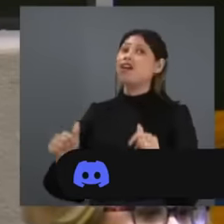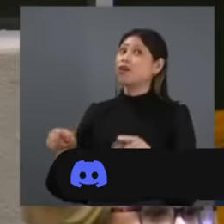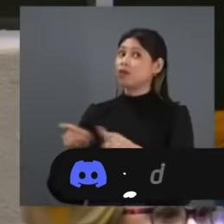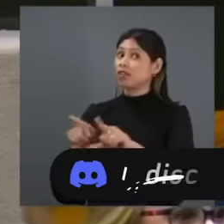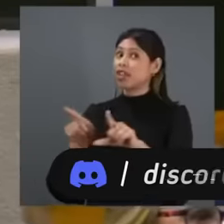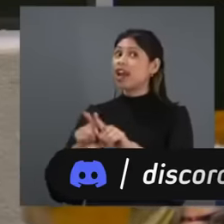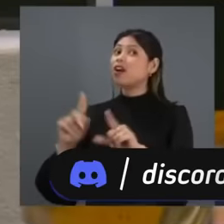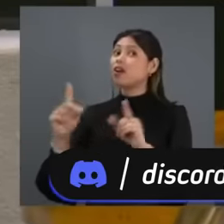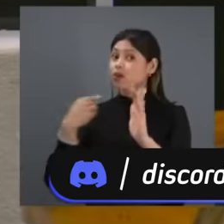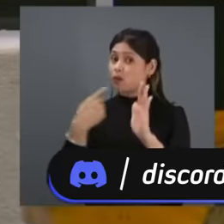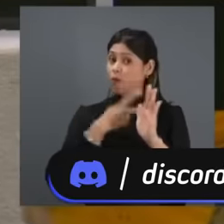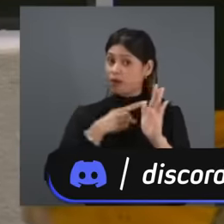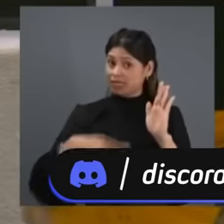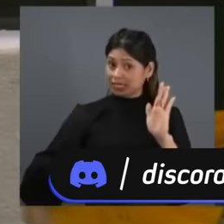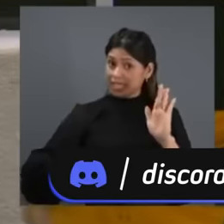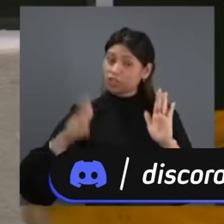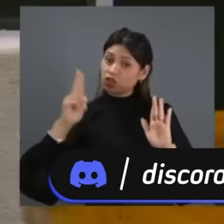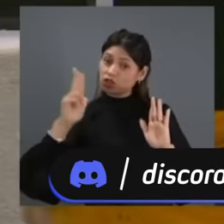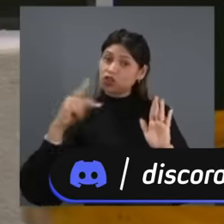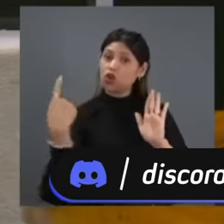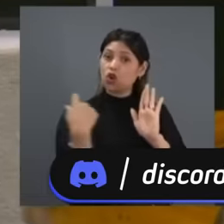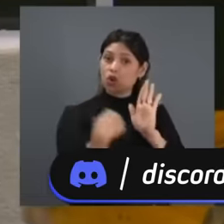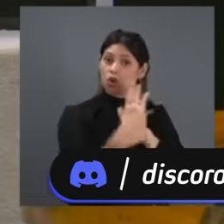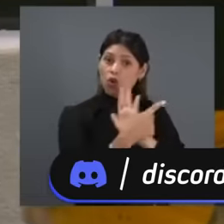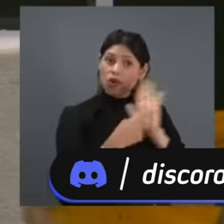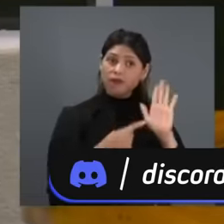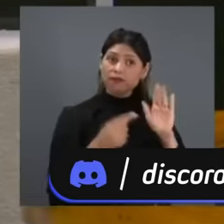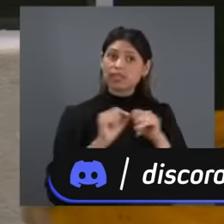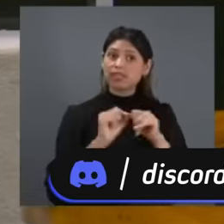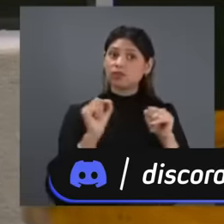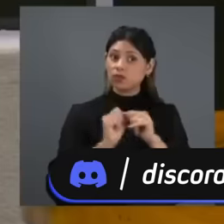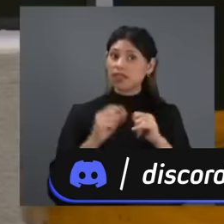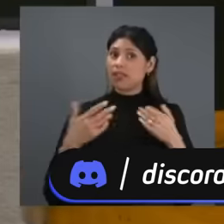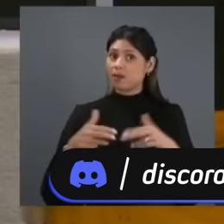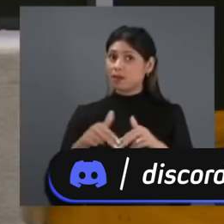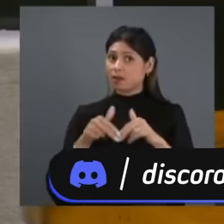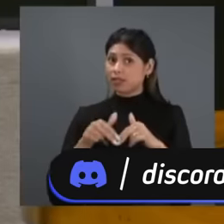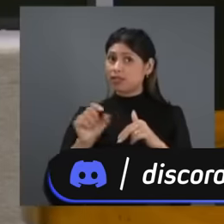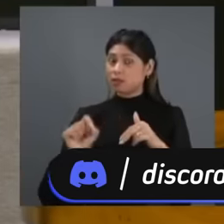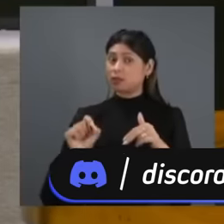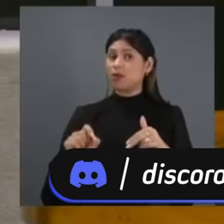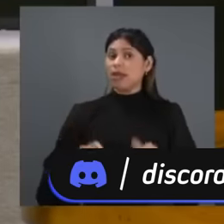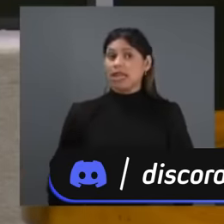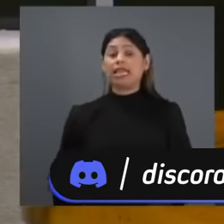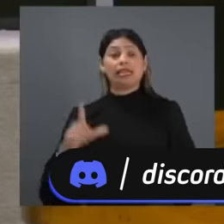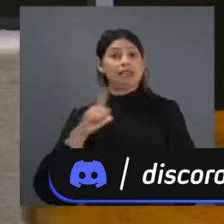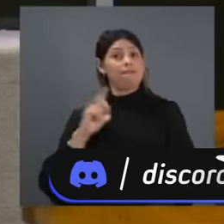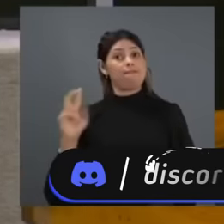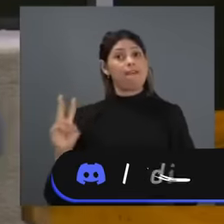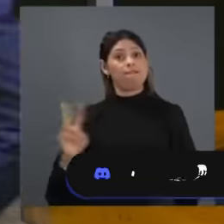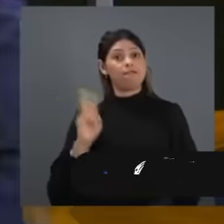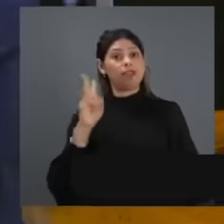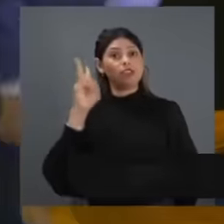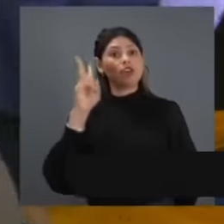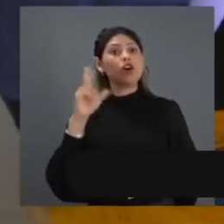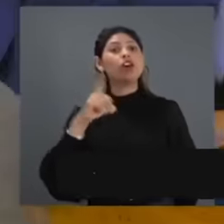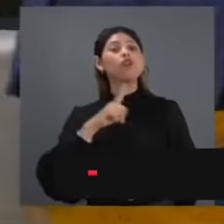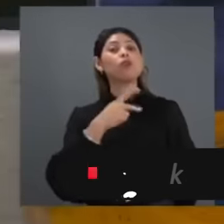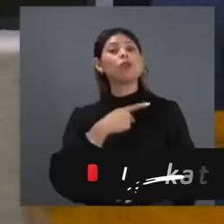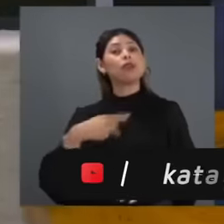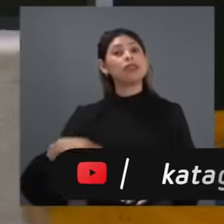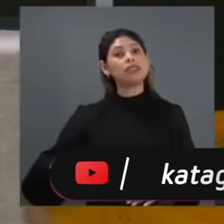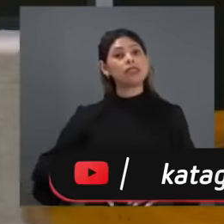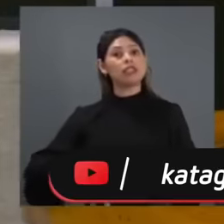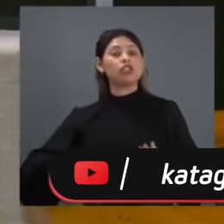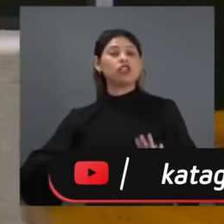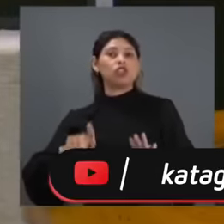toa nós tivemos uma reação dos criminosos tão efusiva quando da vitória do presidente Lula. Agora,